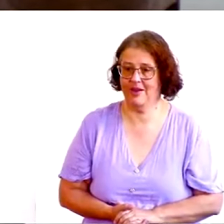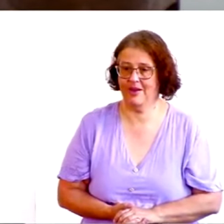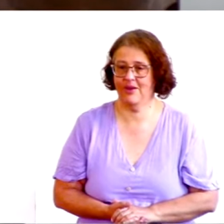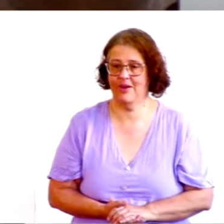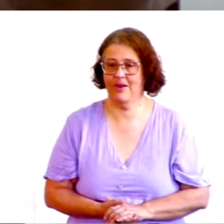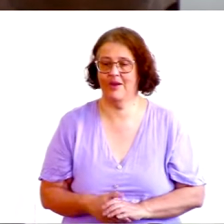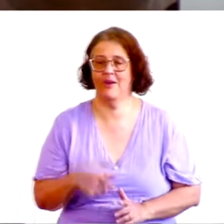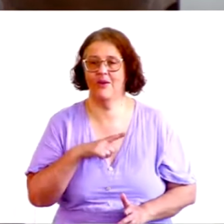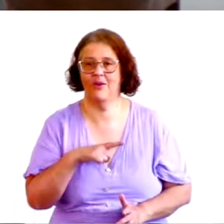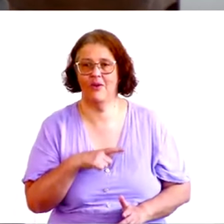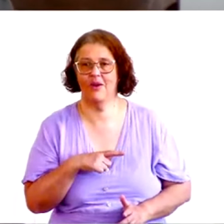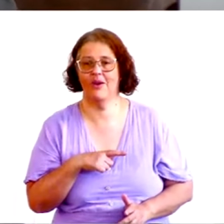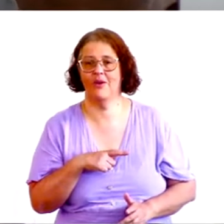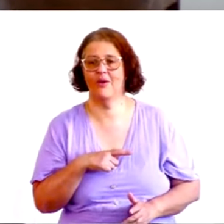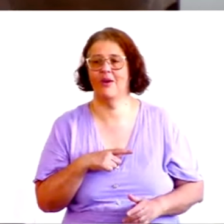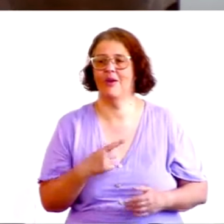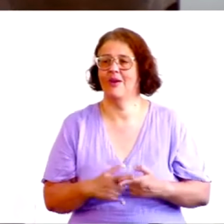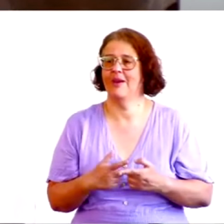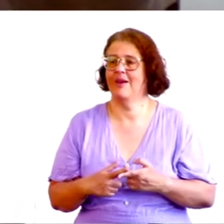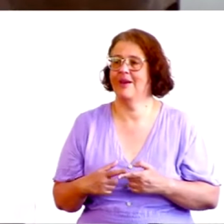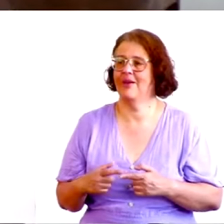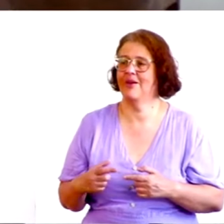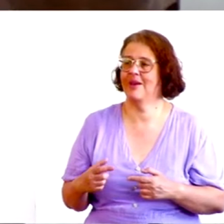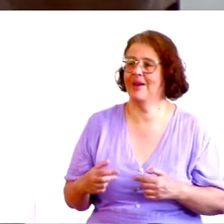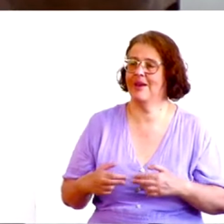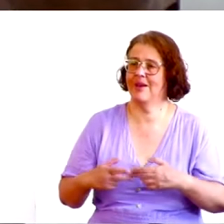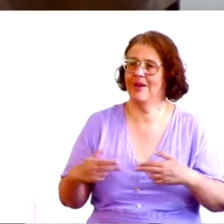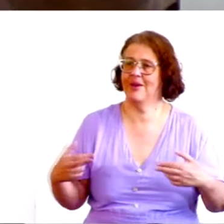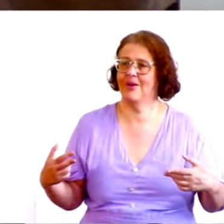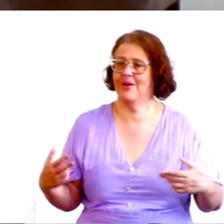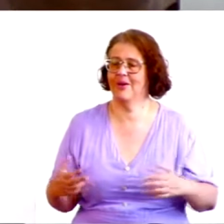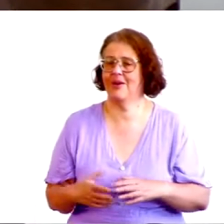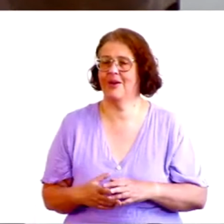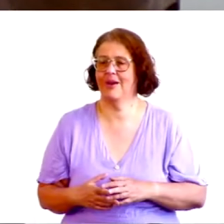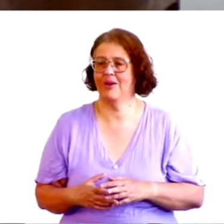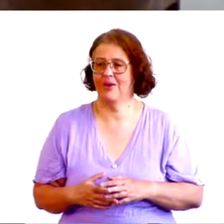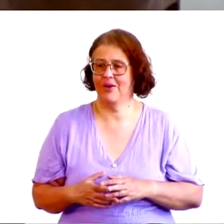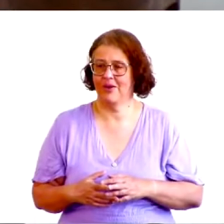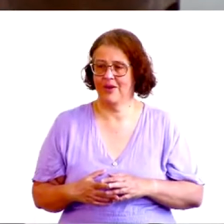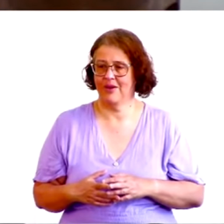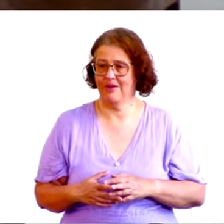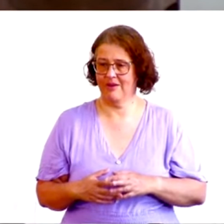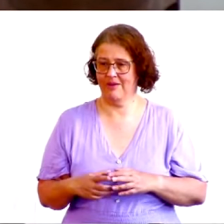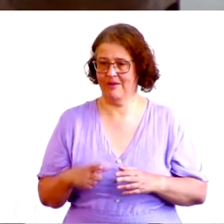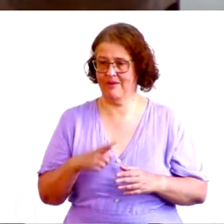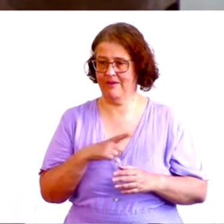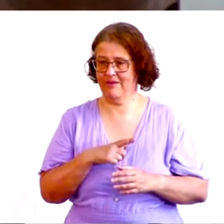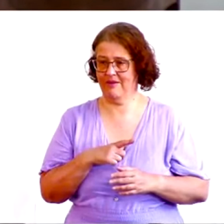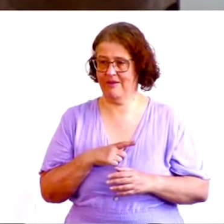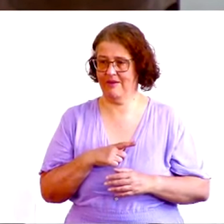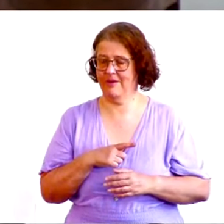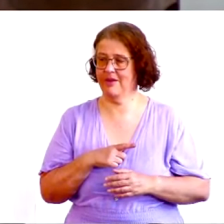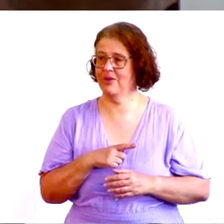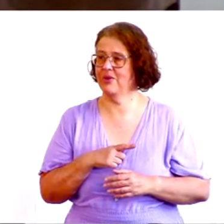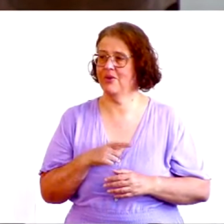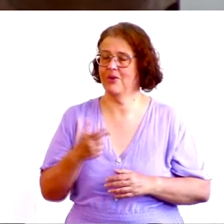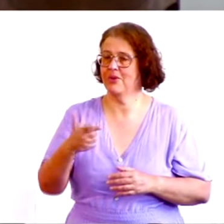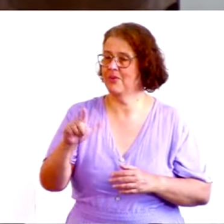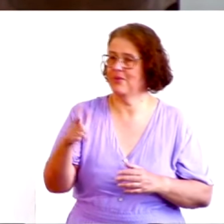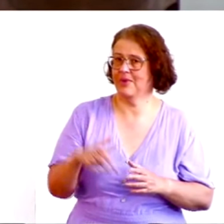estávamos em litígio com Deus mas talvez um dia poderíamos vencer a Deus não haveria essa possibilidade